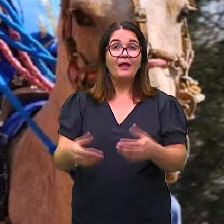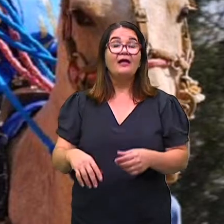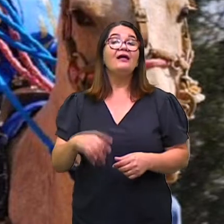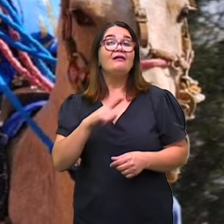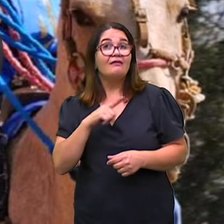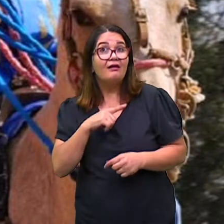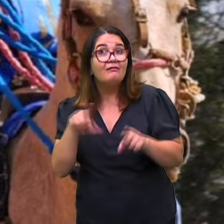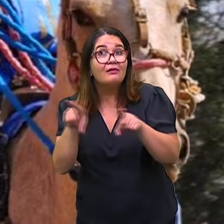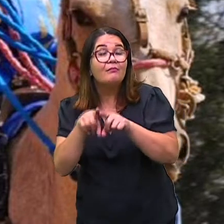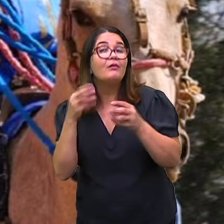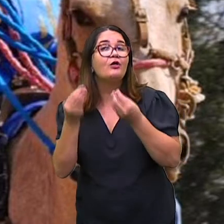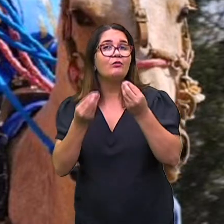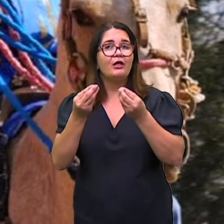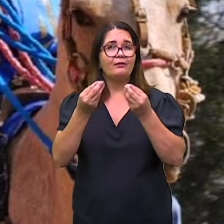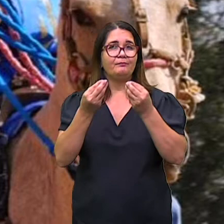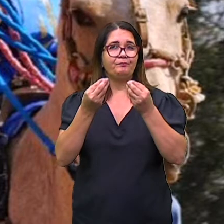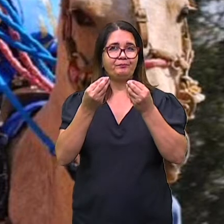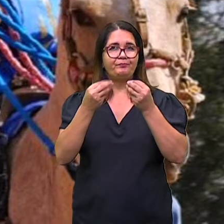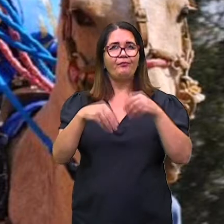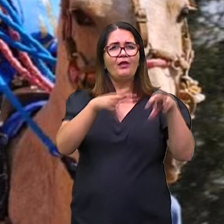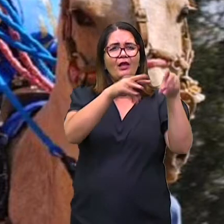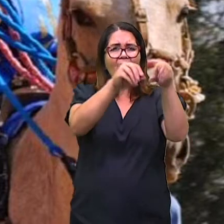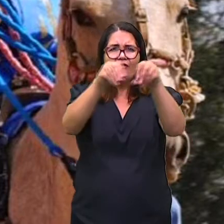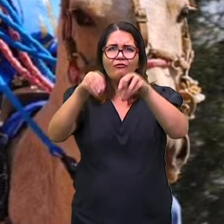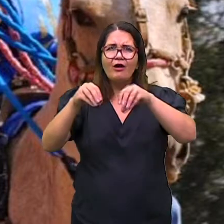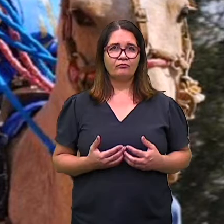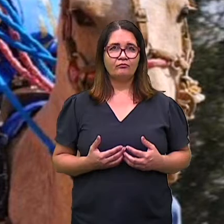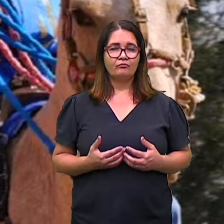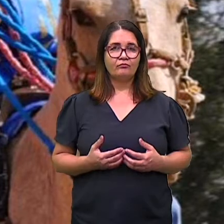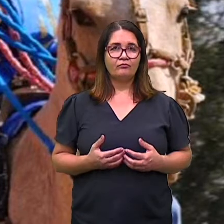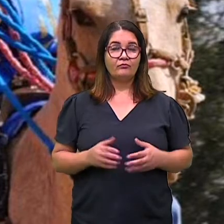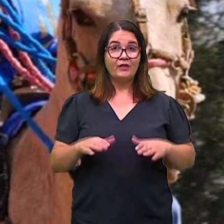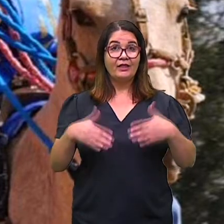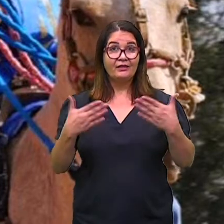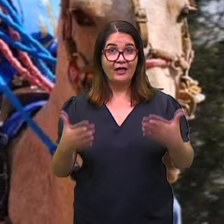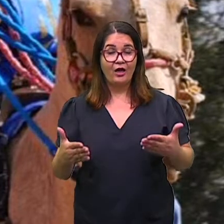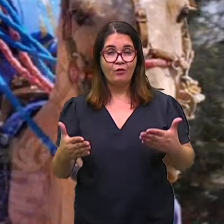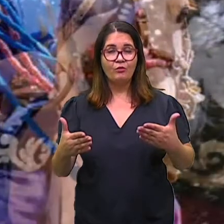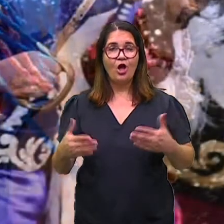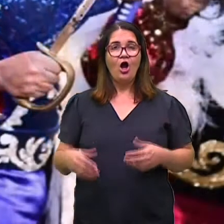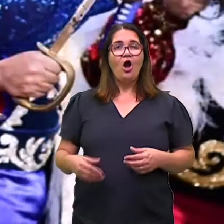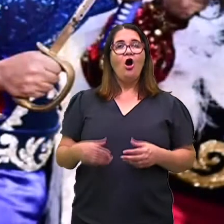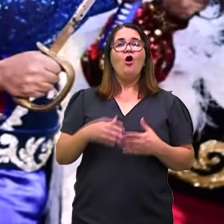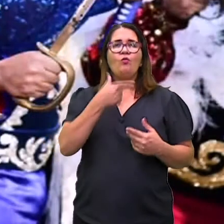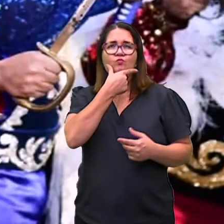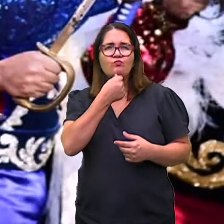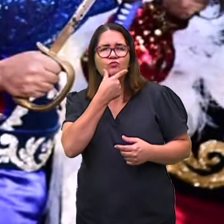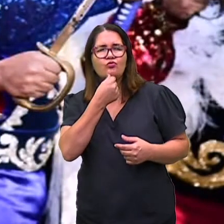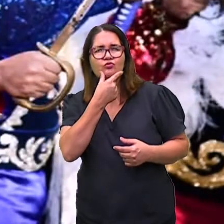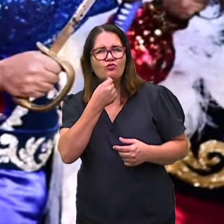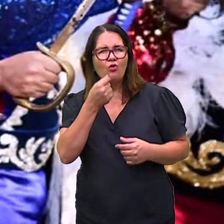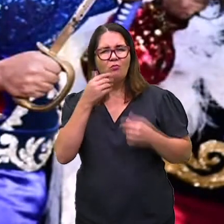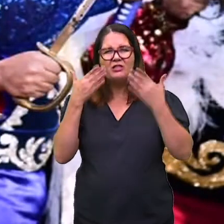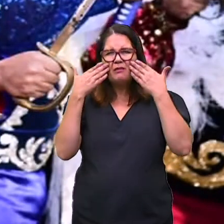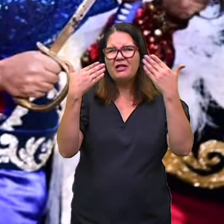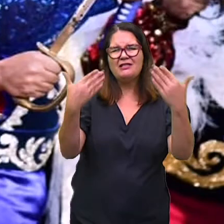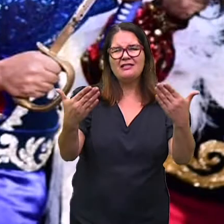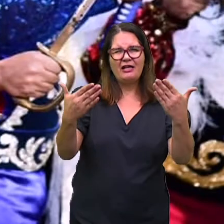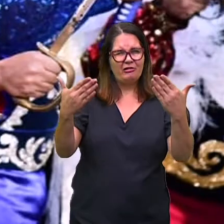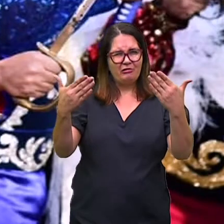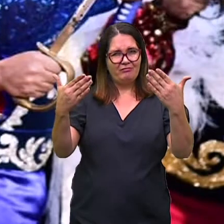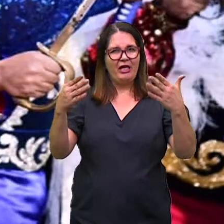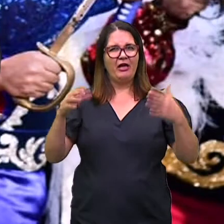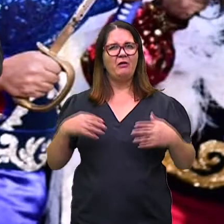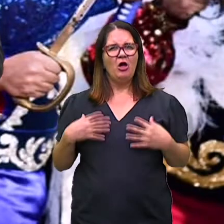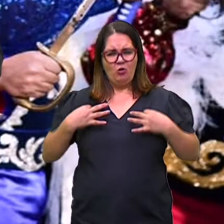farofa, né? Um prato típico com farinha. Os cavaleiros se apresentam com muito luxo,